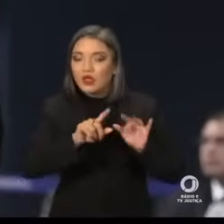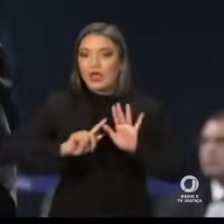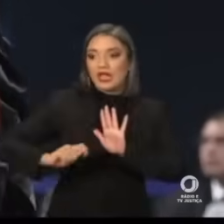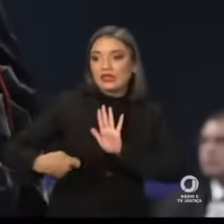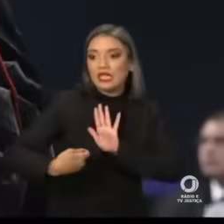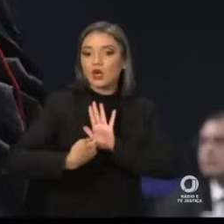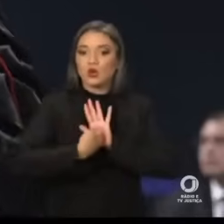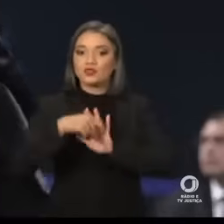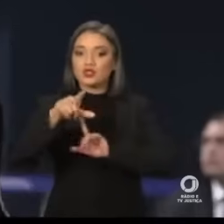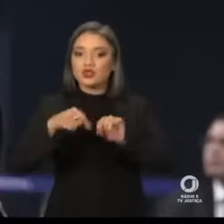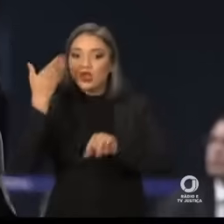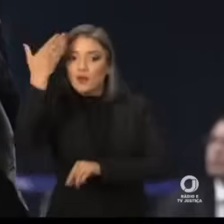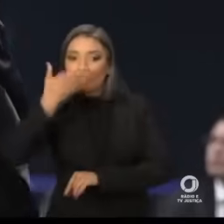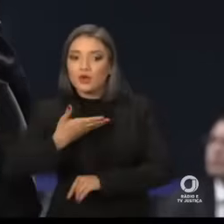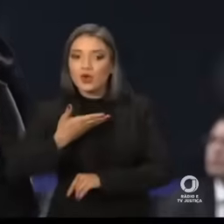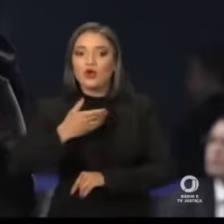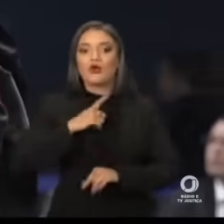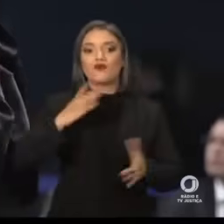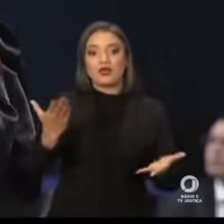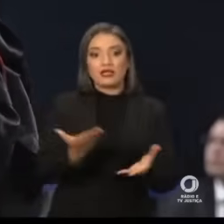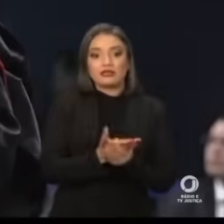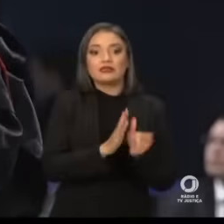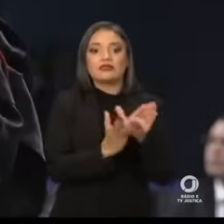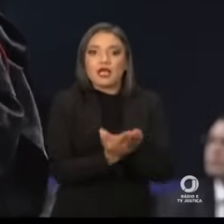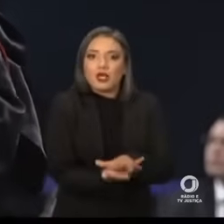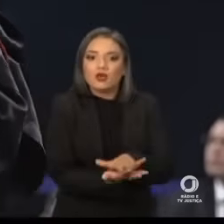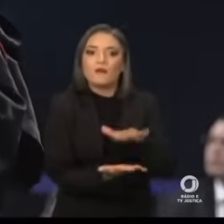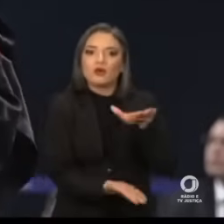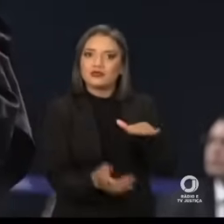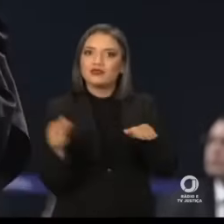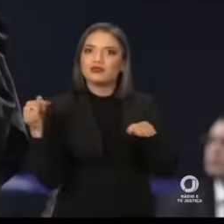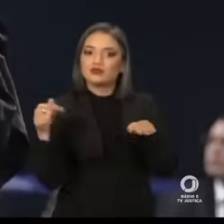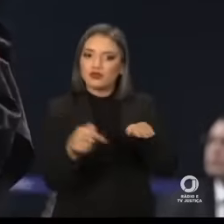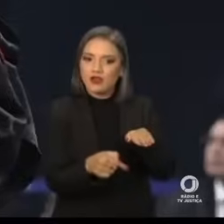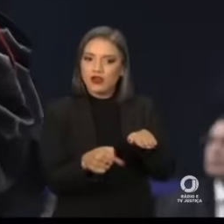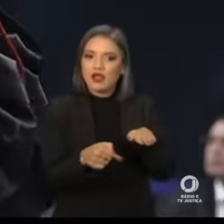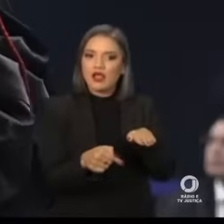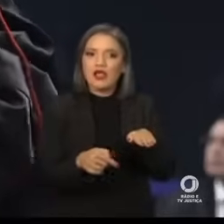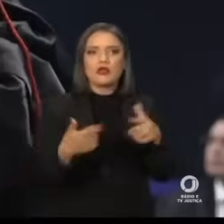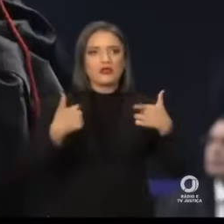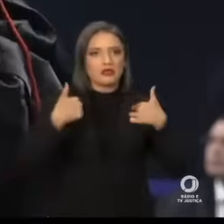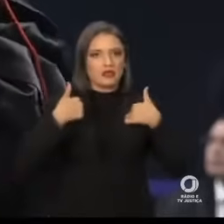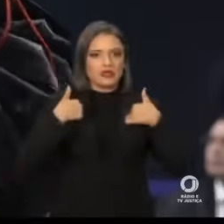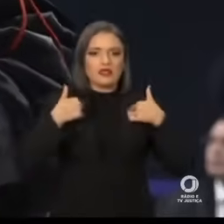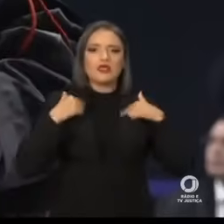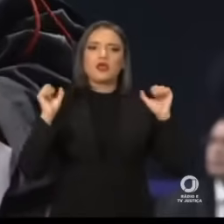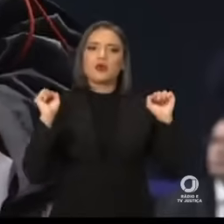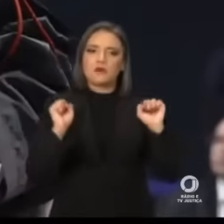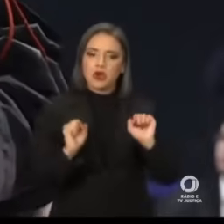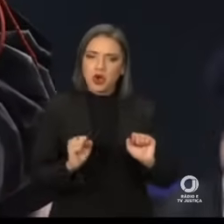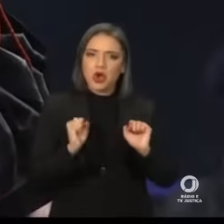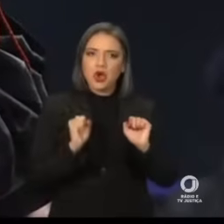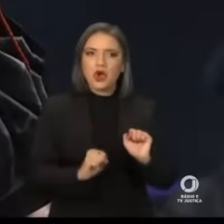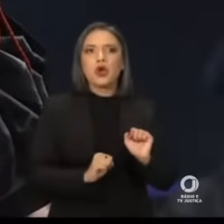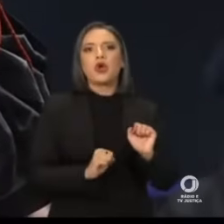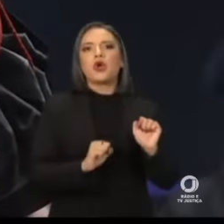foram colocadas nos autos e estão à disposição dessa defesa e de todas as